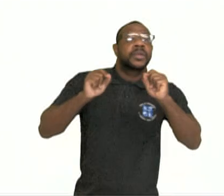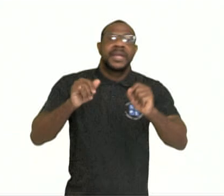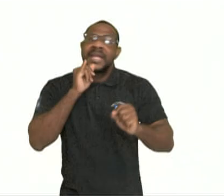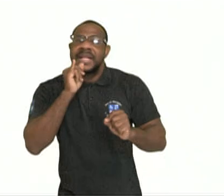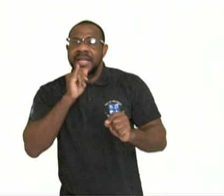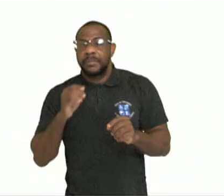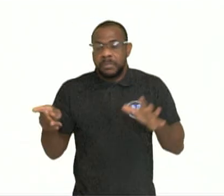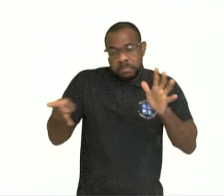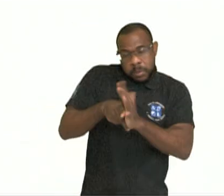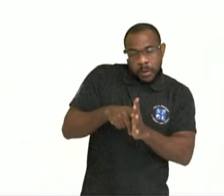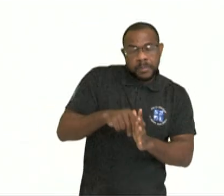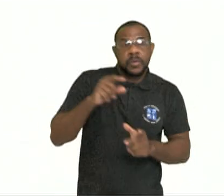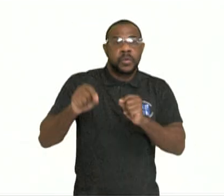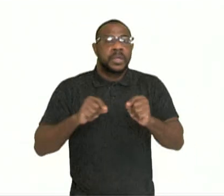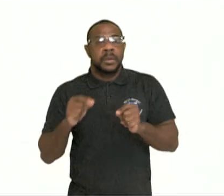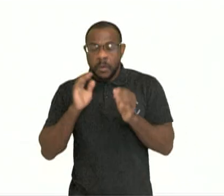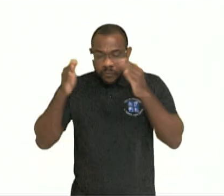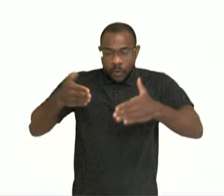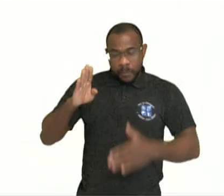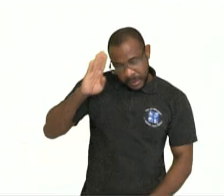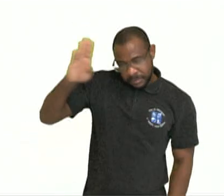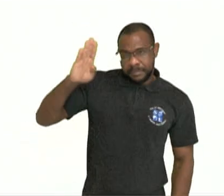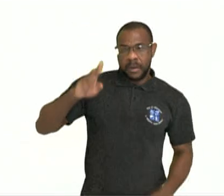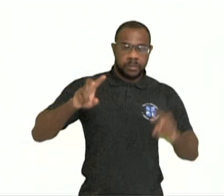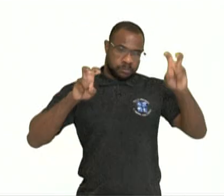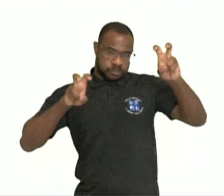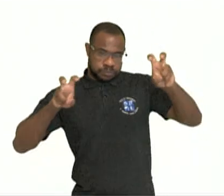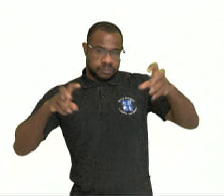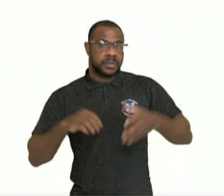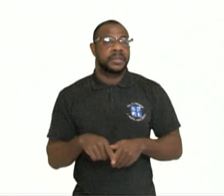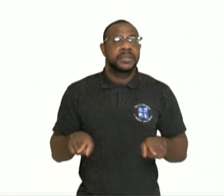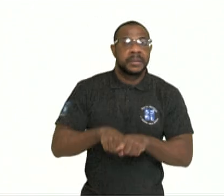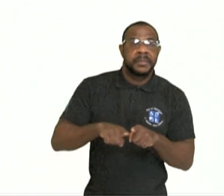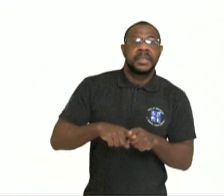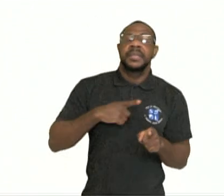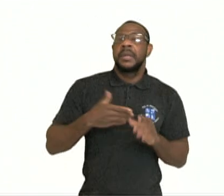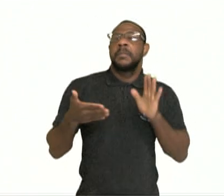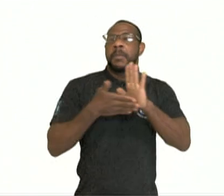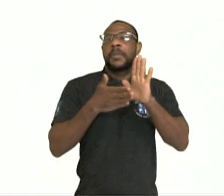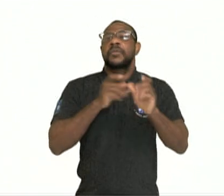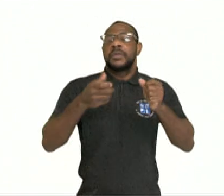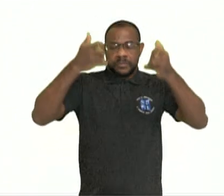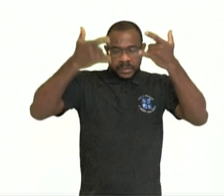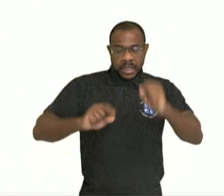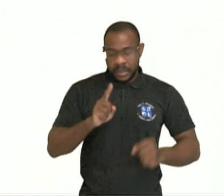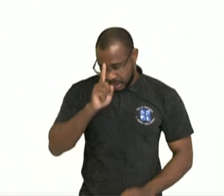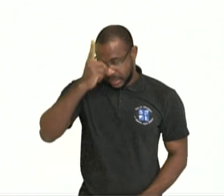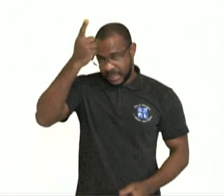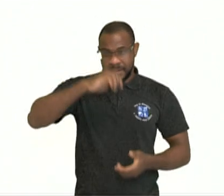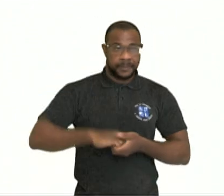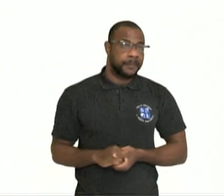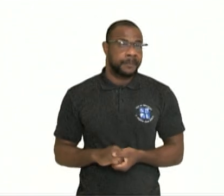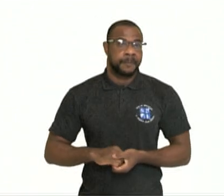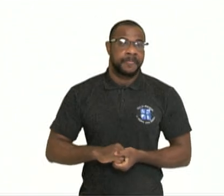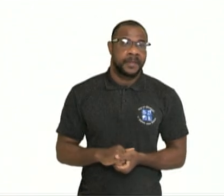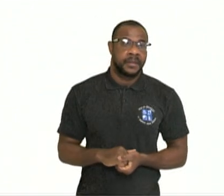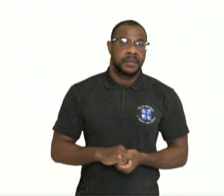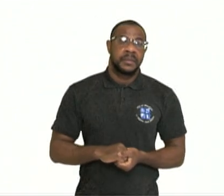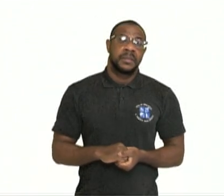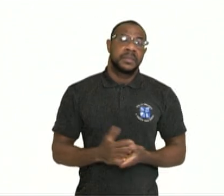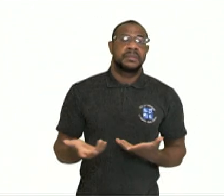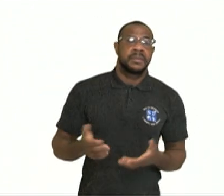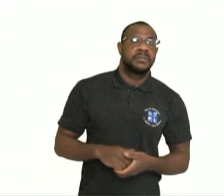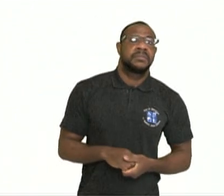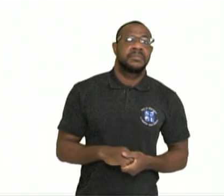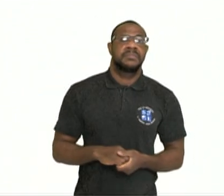exemplo específico como foco principal do parágrafo, tendo o propósito de justificar a sua ideia. Então, uma